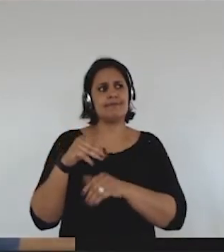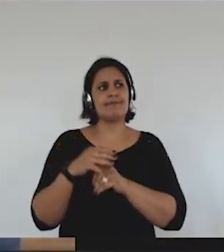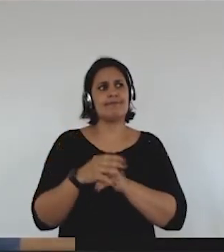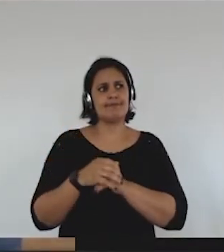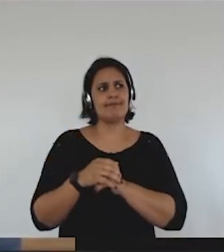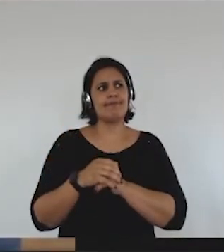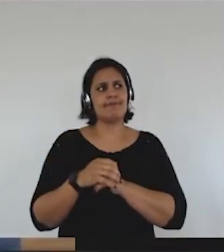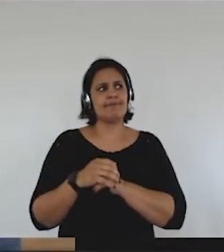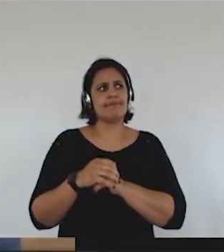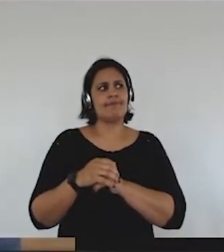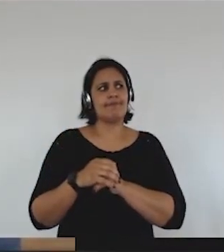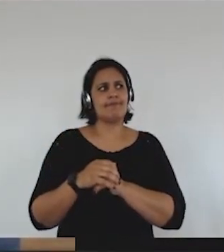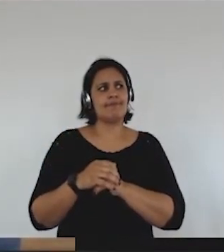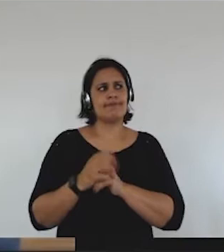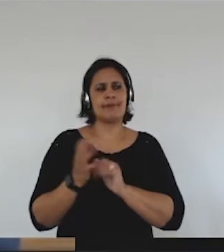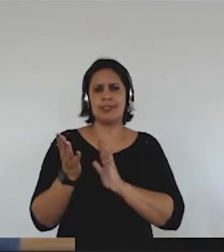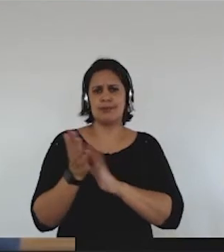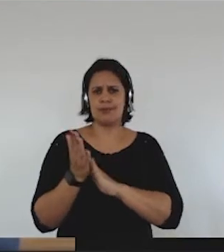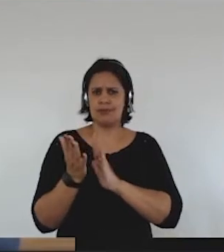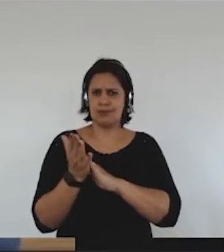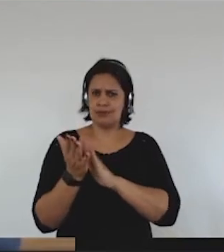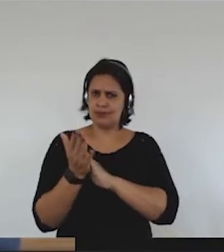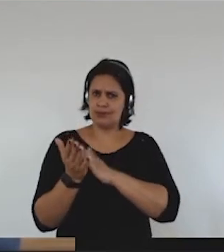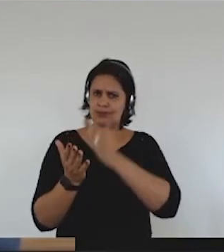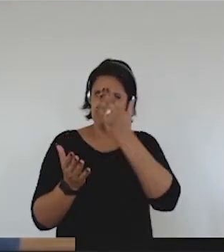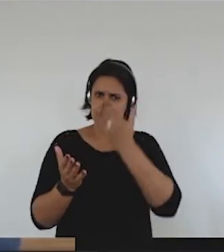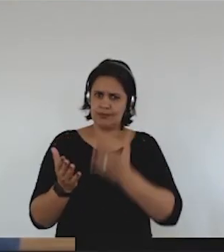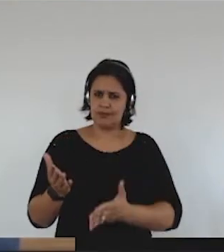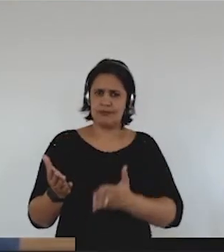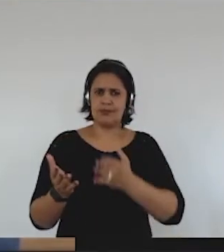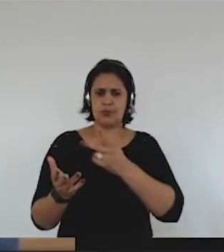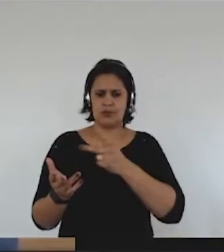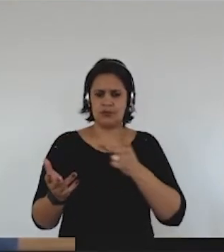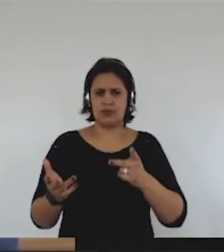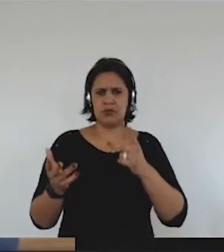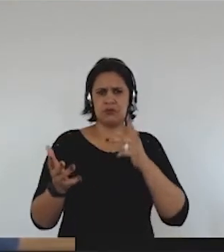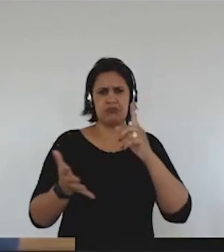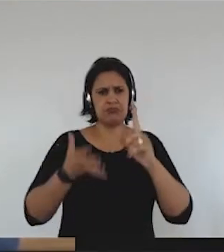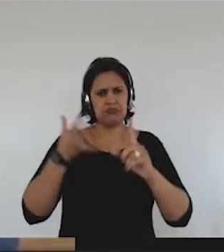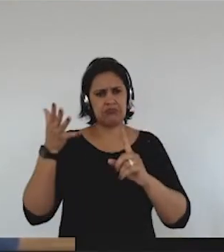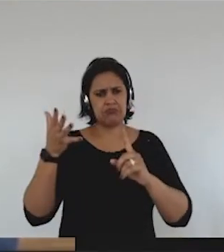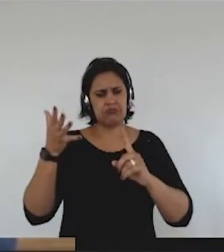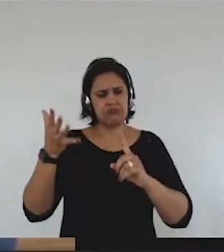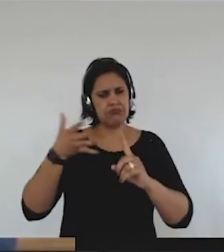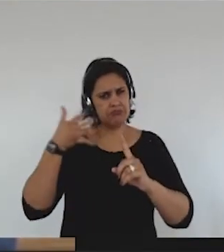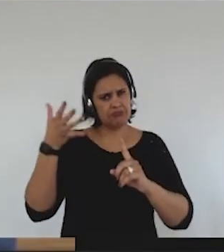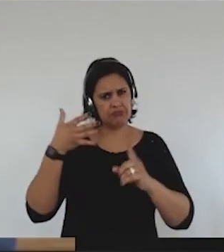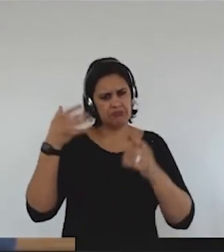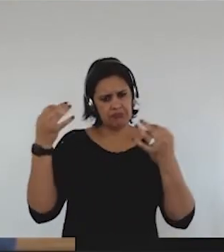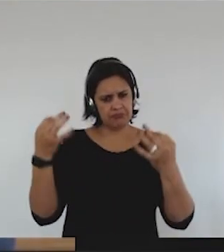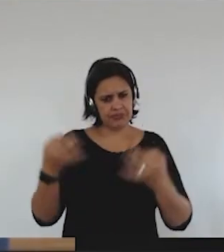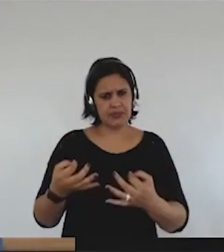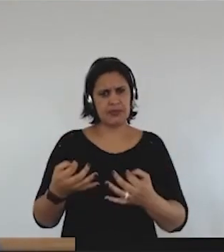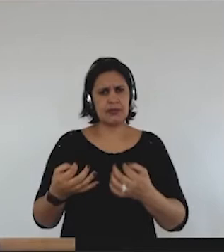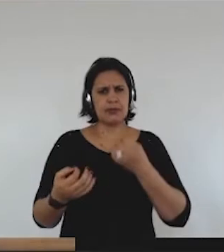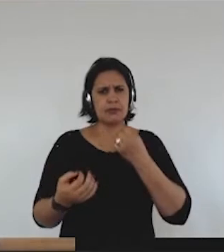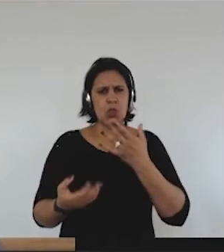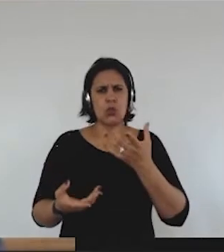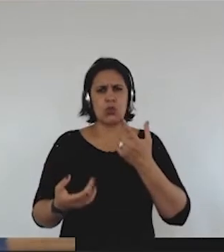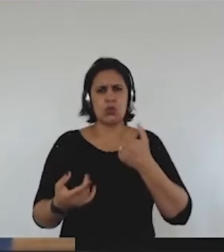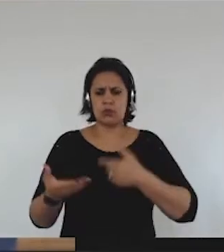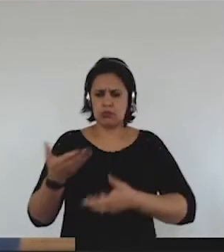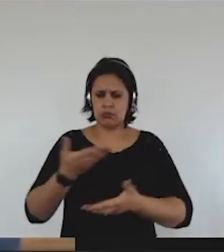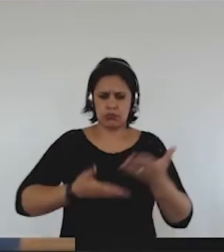Portugal. Parabéns, professor, pela palestra. É muito bom poder dividir o seu conhecimento não só com